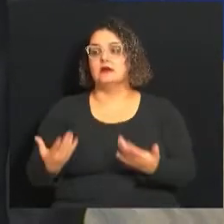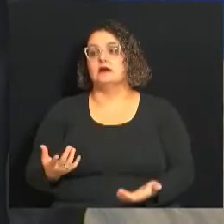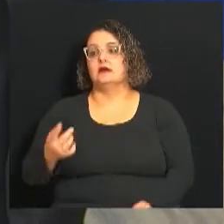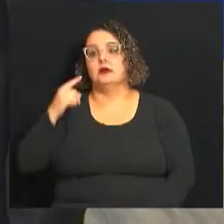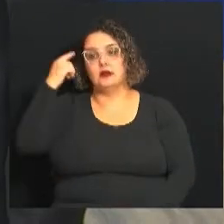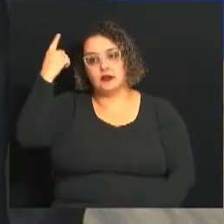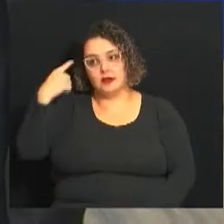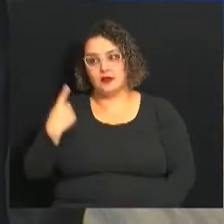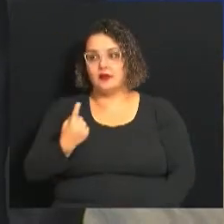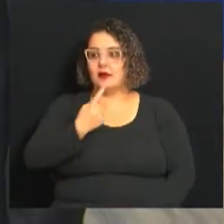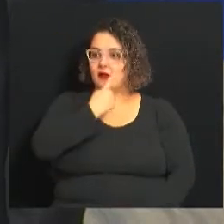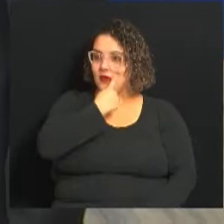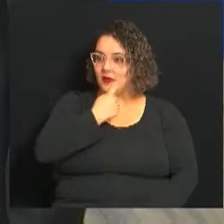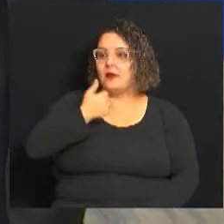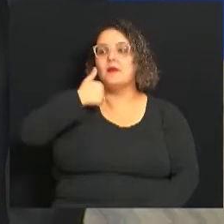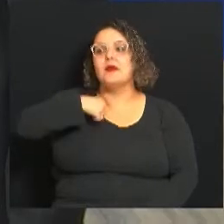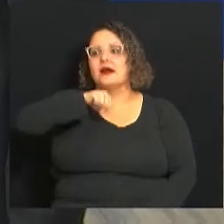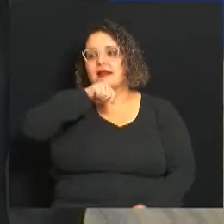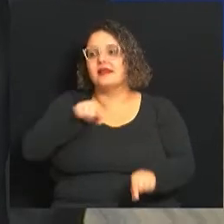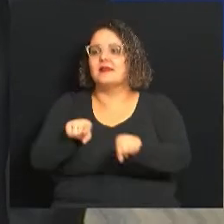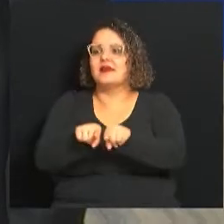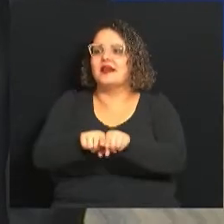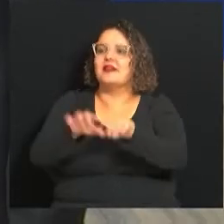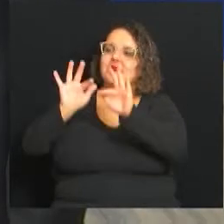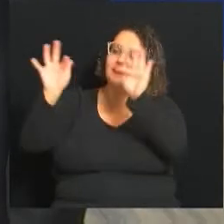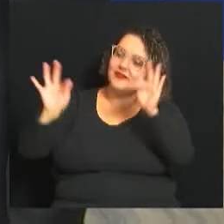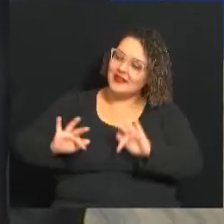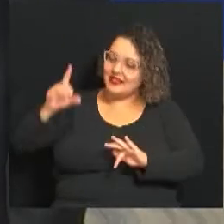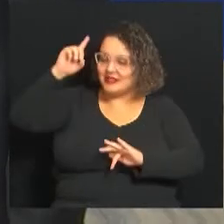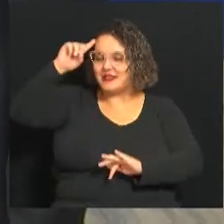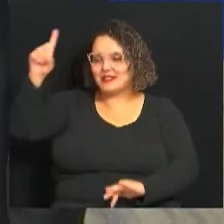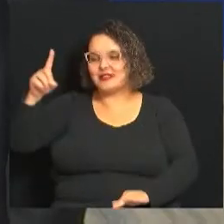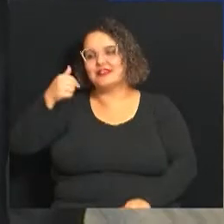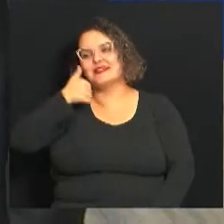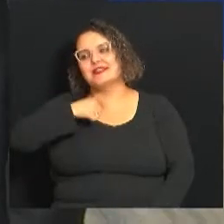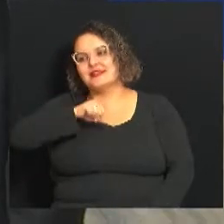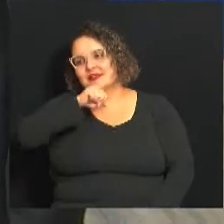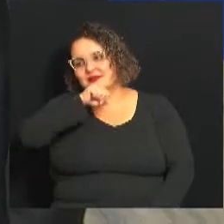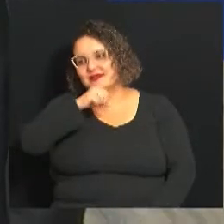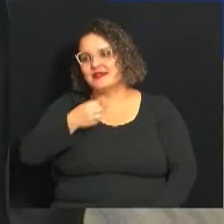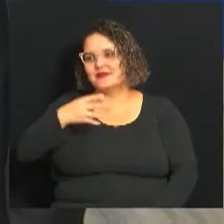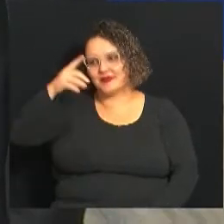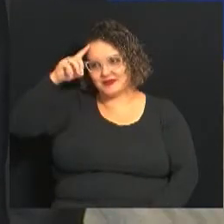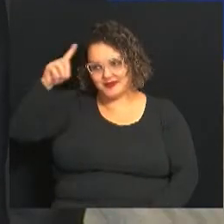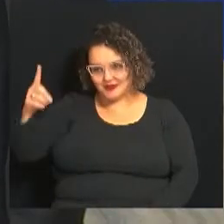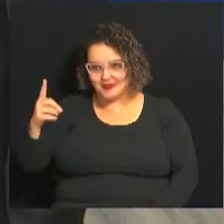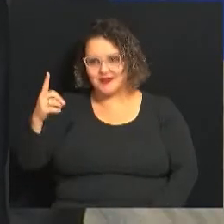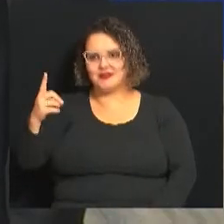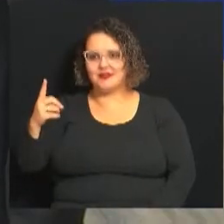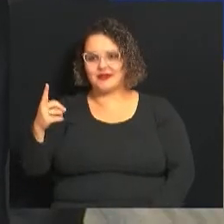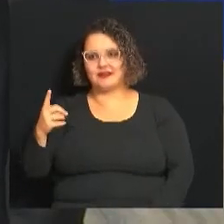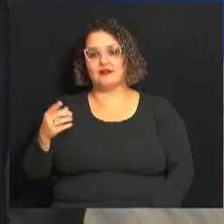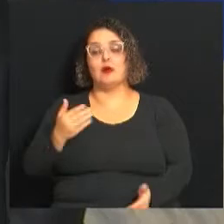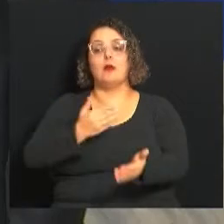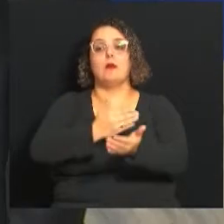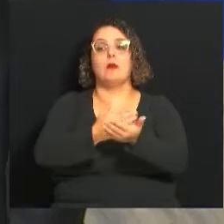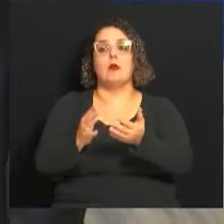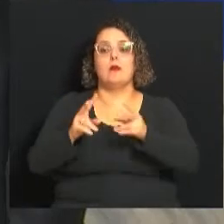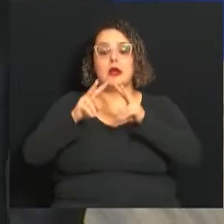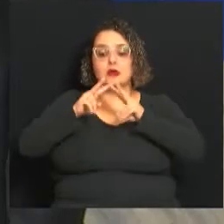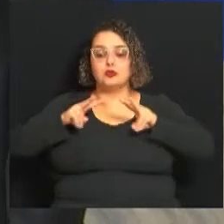mãe também, então feliz Dia das Mães desde já para você, Mirna Abreu. Bom dia. E a gente começa com aquele panorama